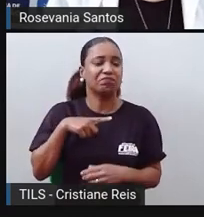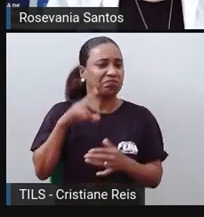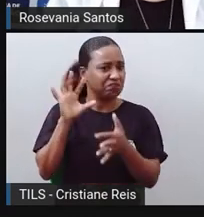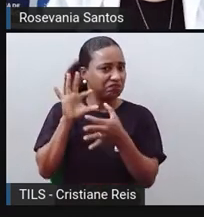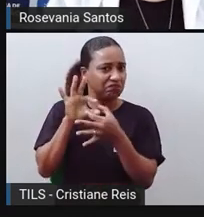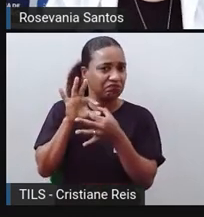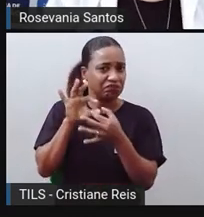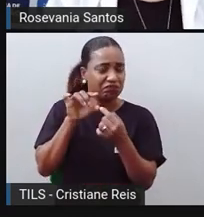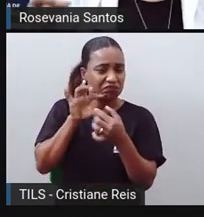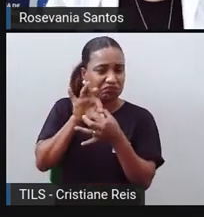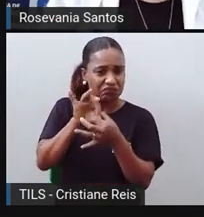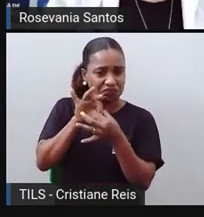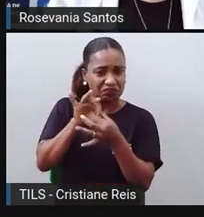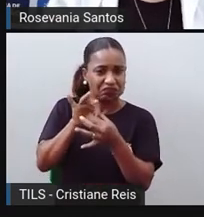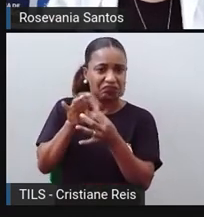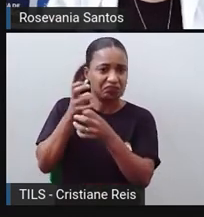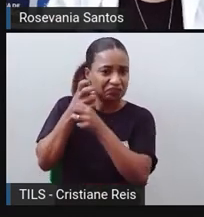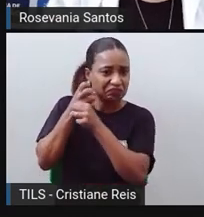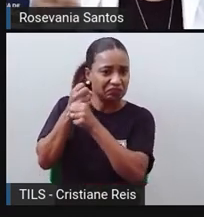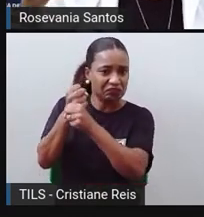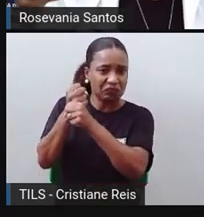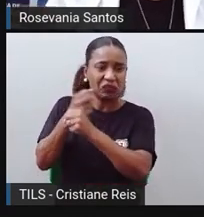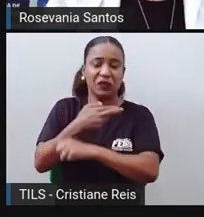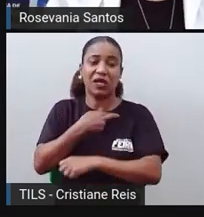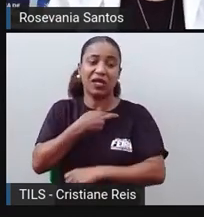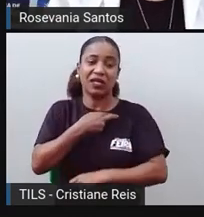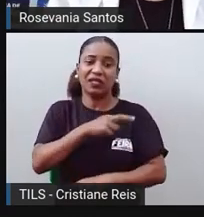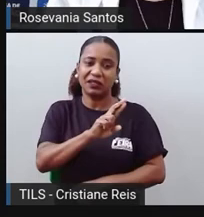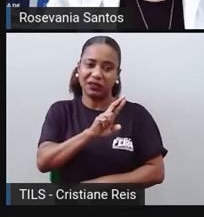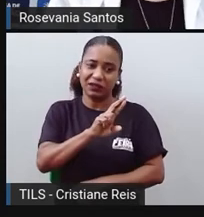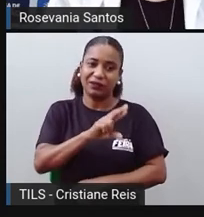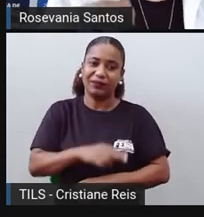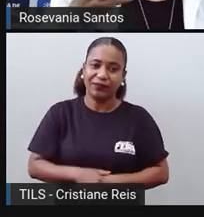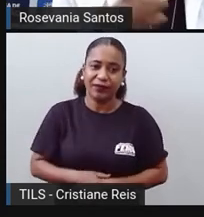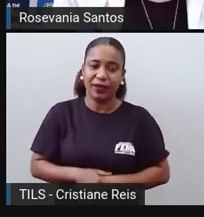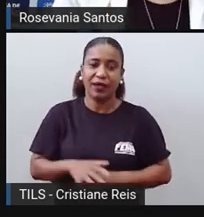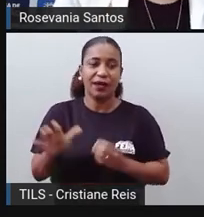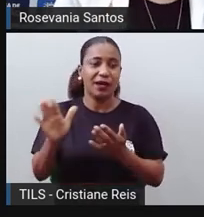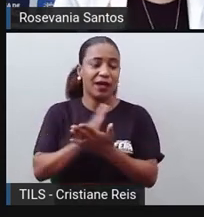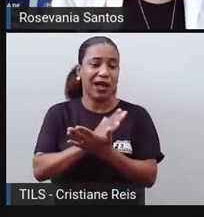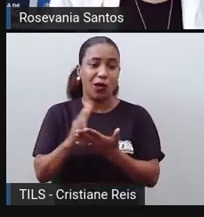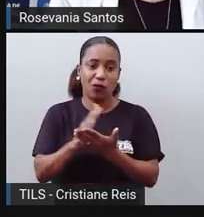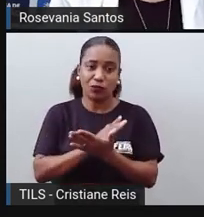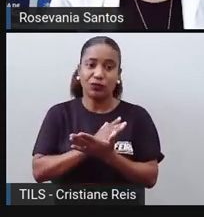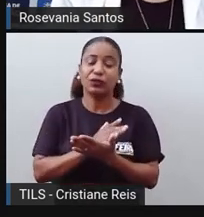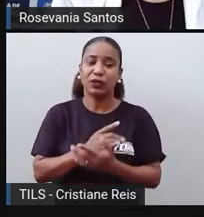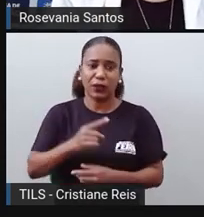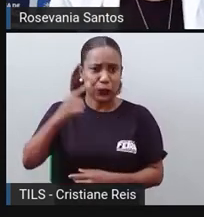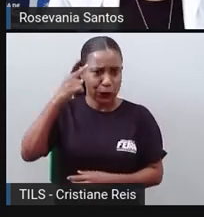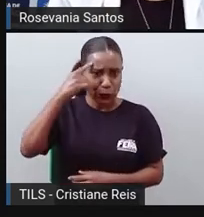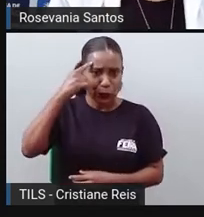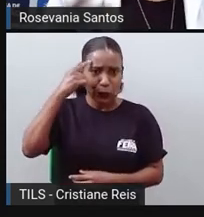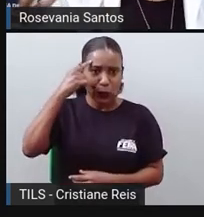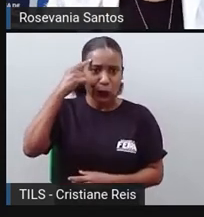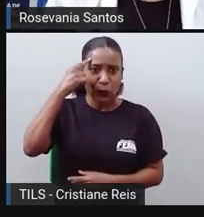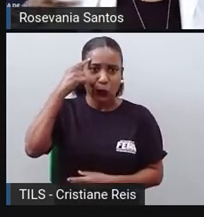ligados, né, a essa religião, são religiosos. Alguns chegam a ser até fanáticos, né, que entendem a religião